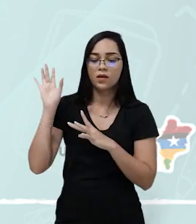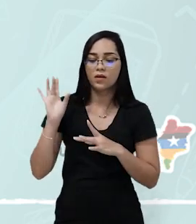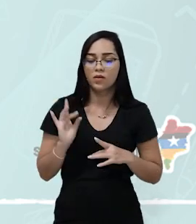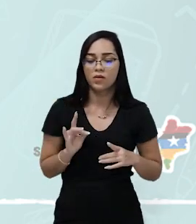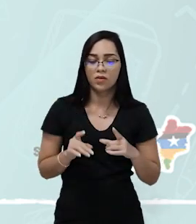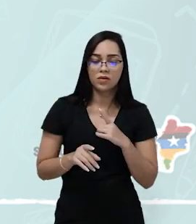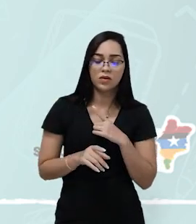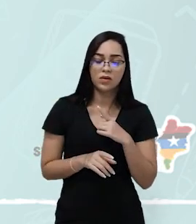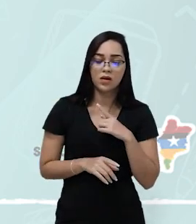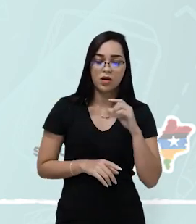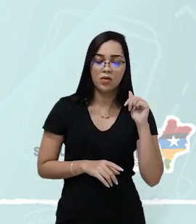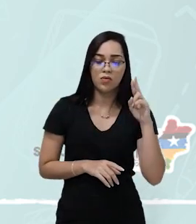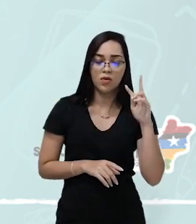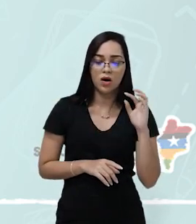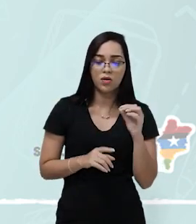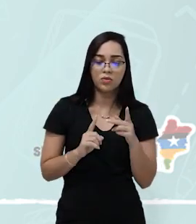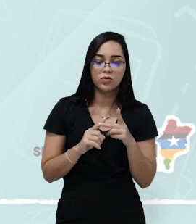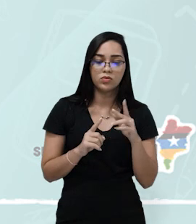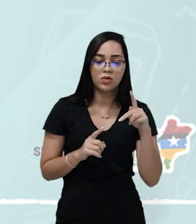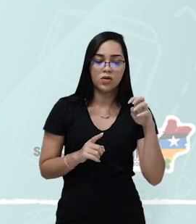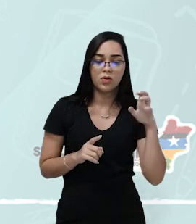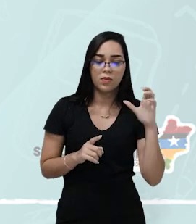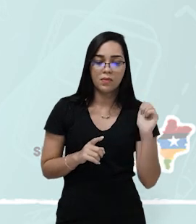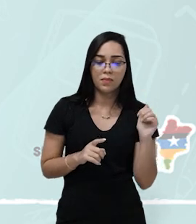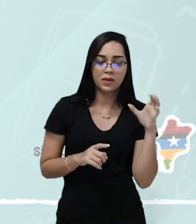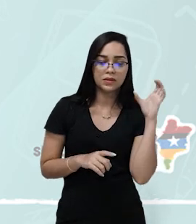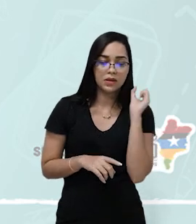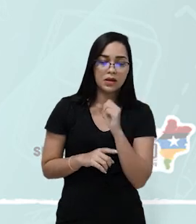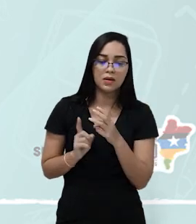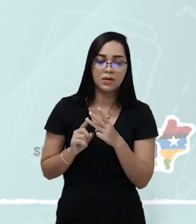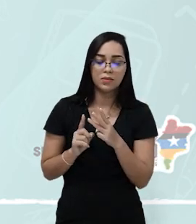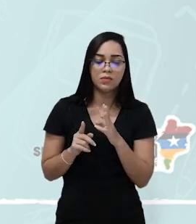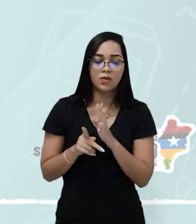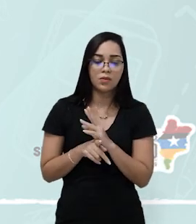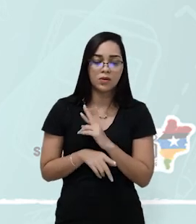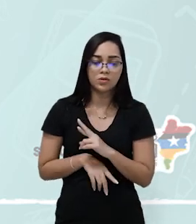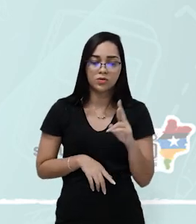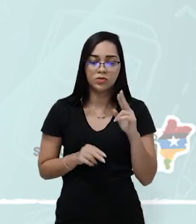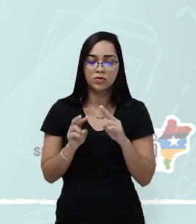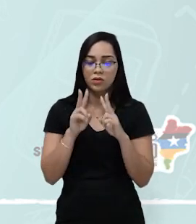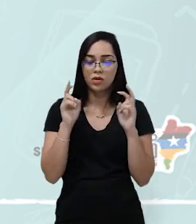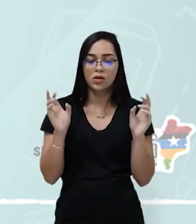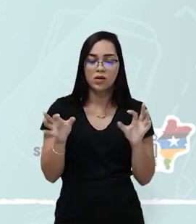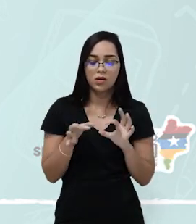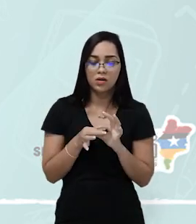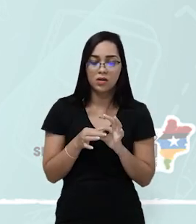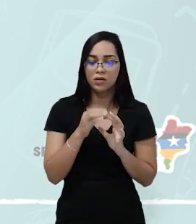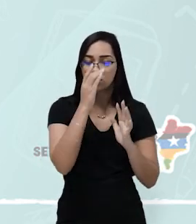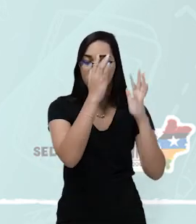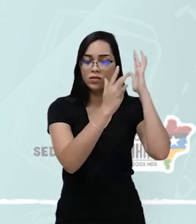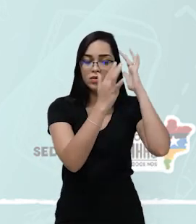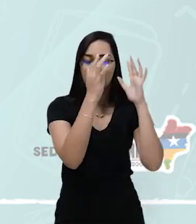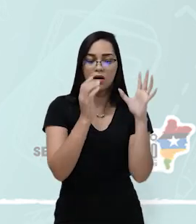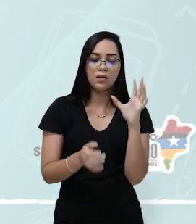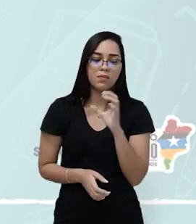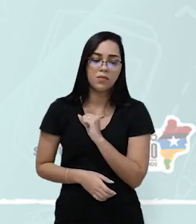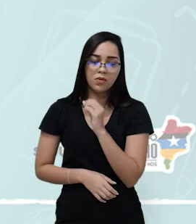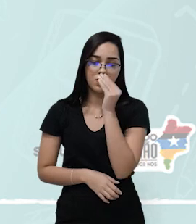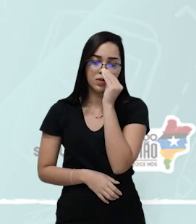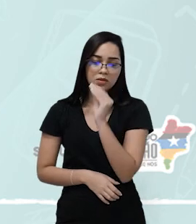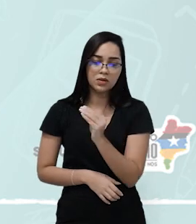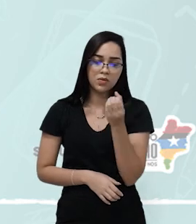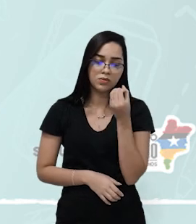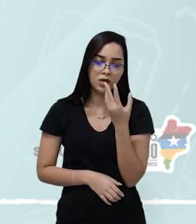às classes populares, como personagens, o alto, uma peça curta de cunho religioso, cuja temática liga-se a entidades abstratas,